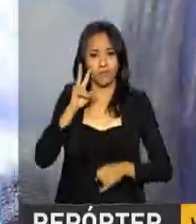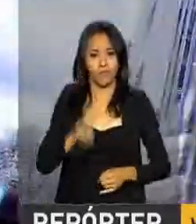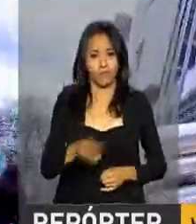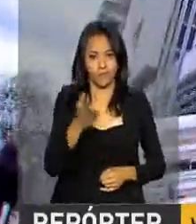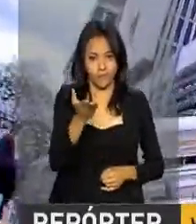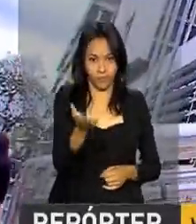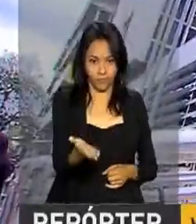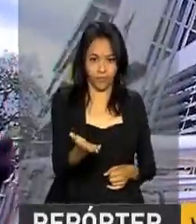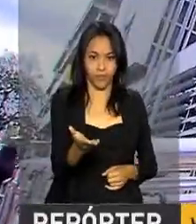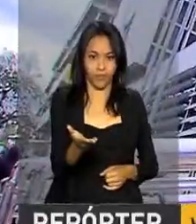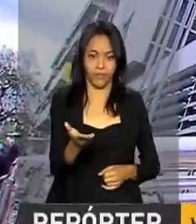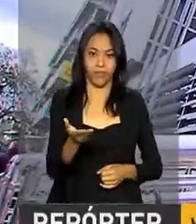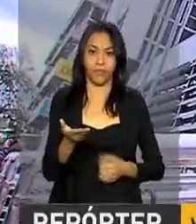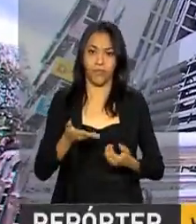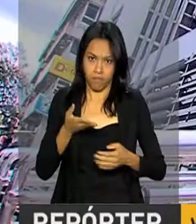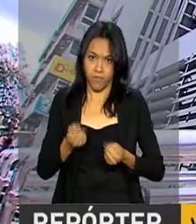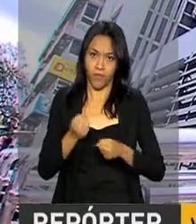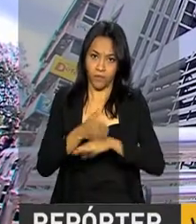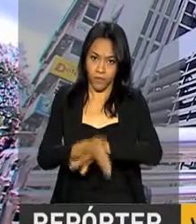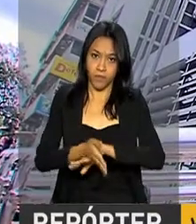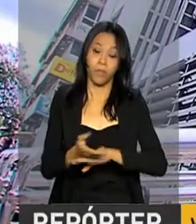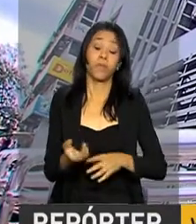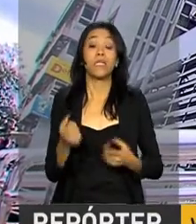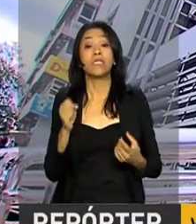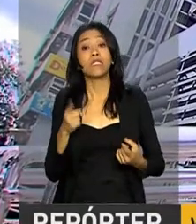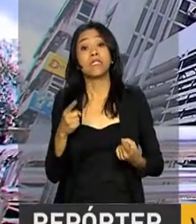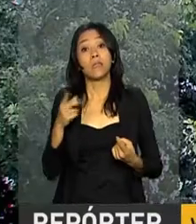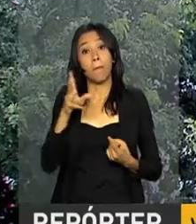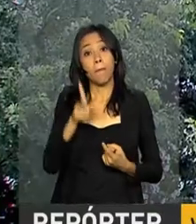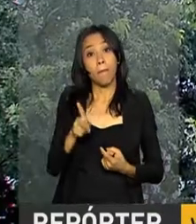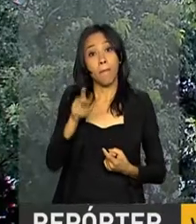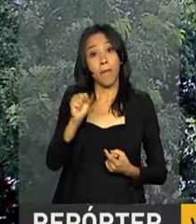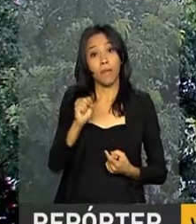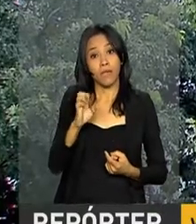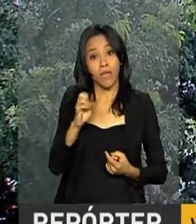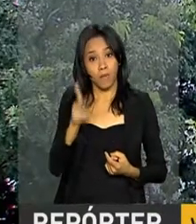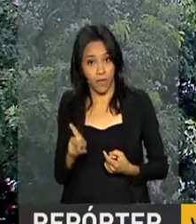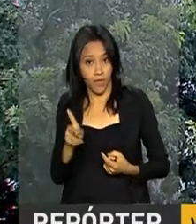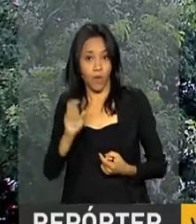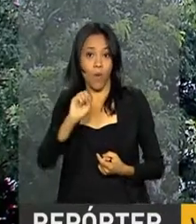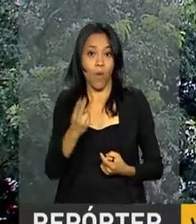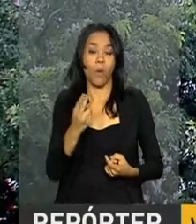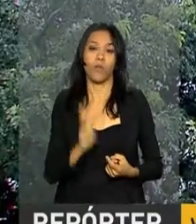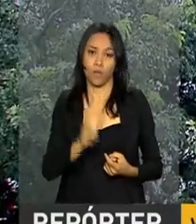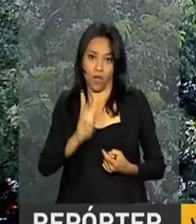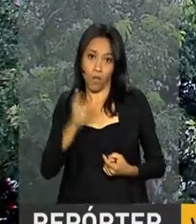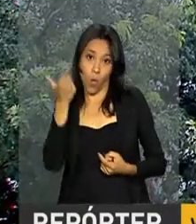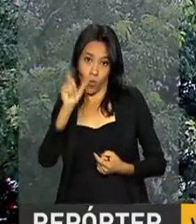www.bb.com.br barra pasep no caso do pasep ou a página